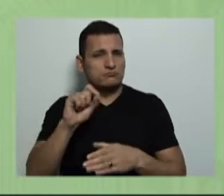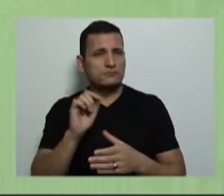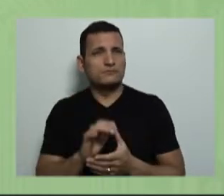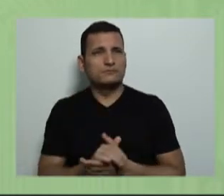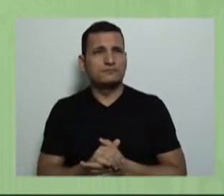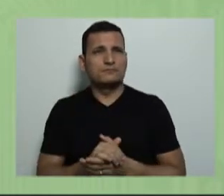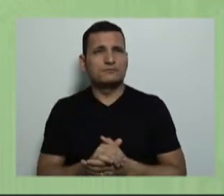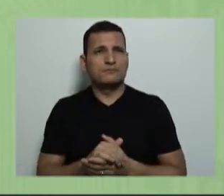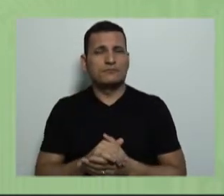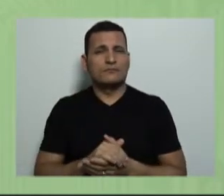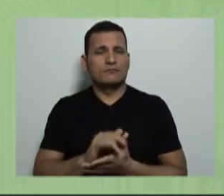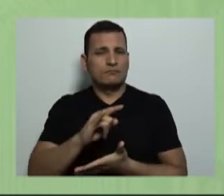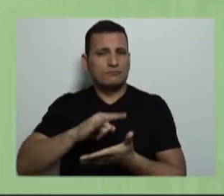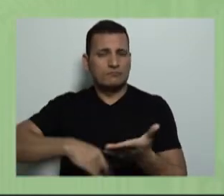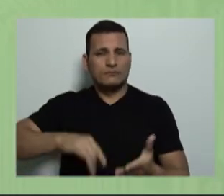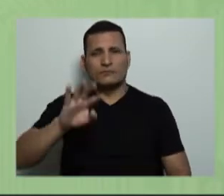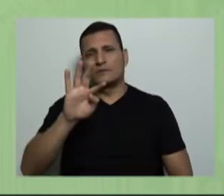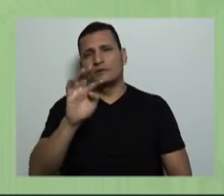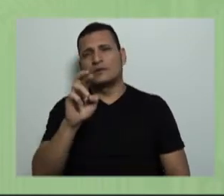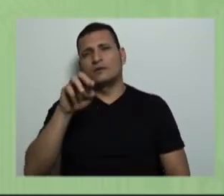termo de compromisso de estágio,